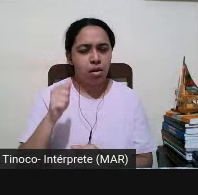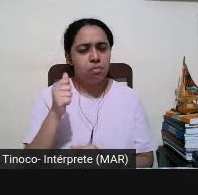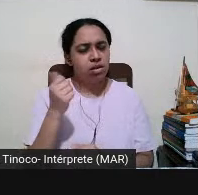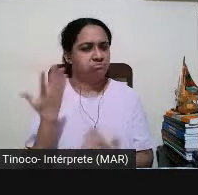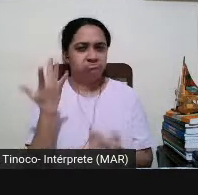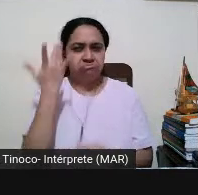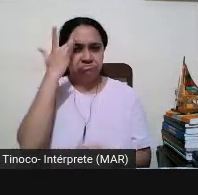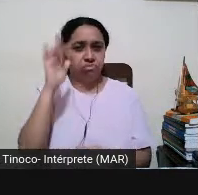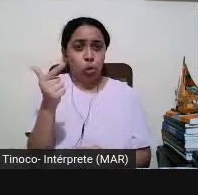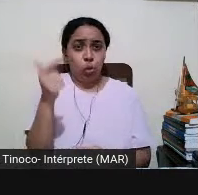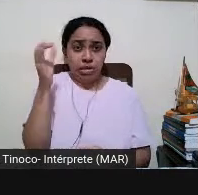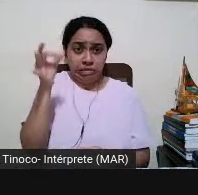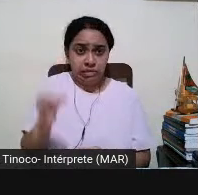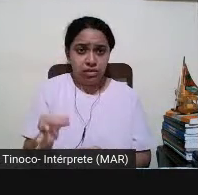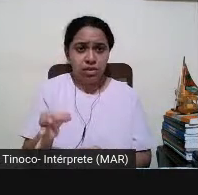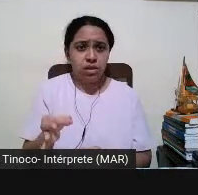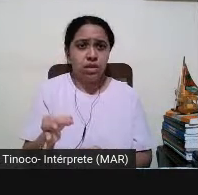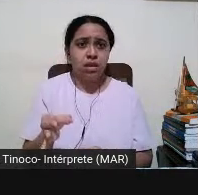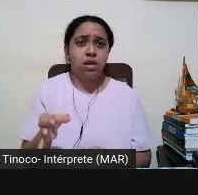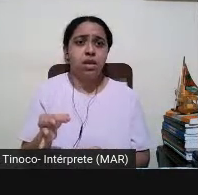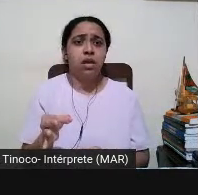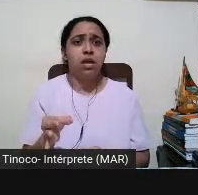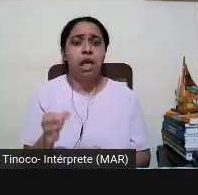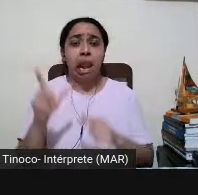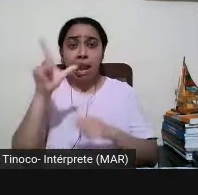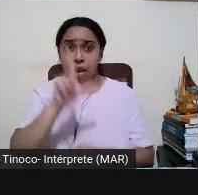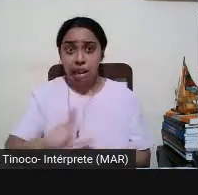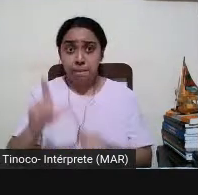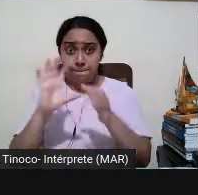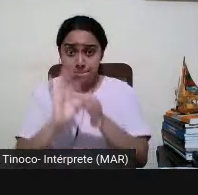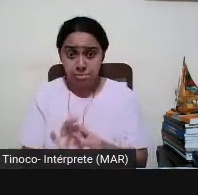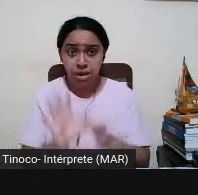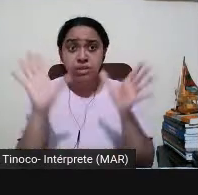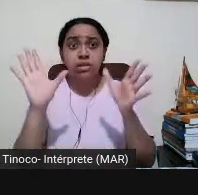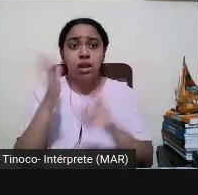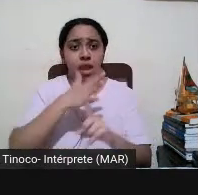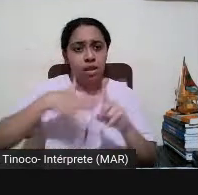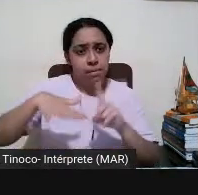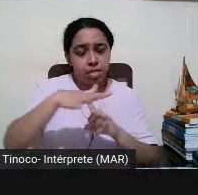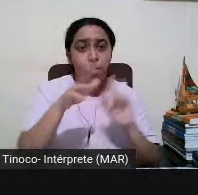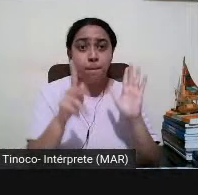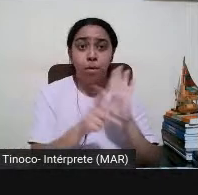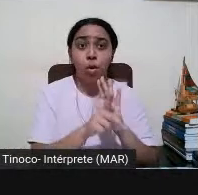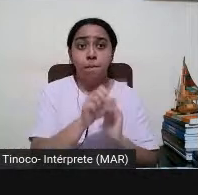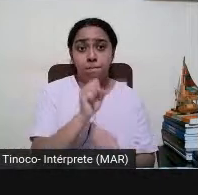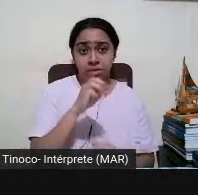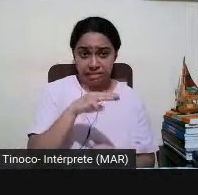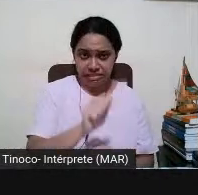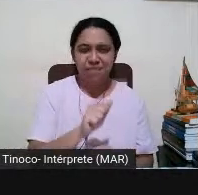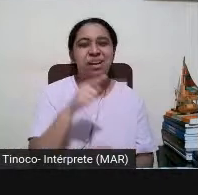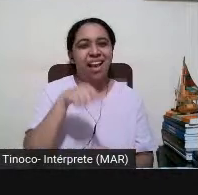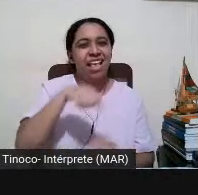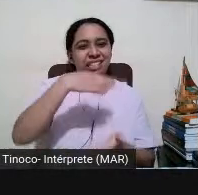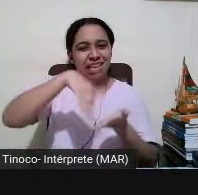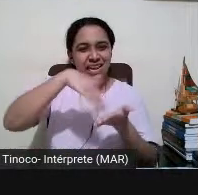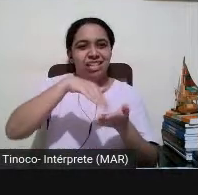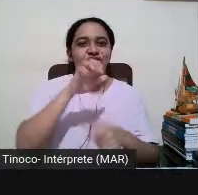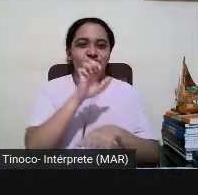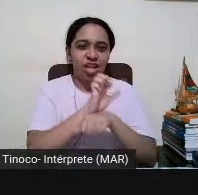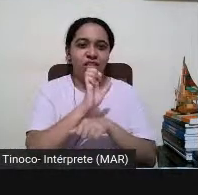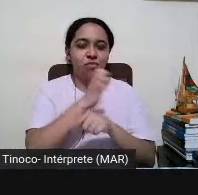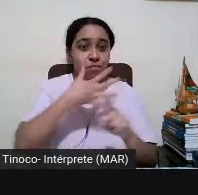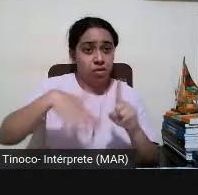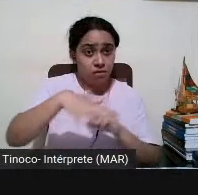a nossa competência execução do licenciamento ambiental para cima mas a gente tem esse caso que para quem não conhece o Maranhão